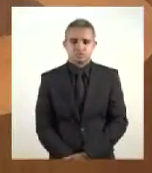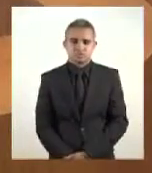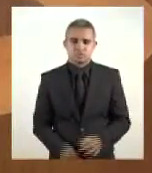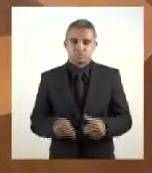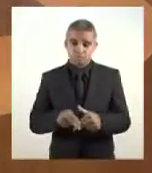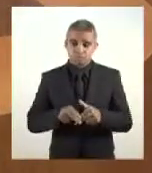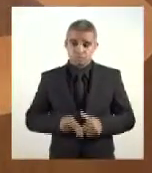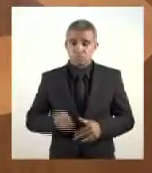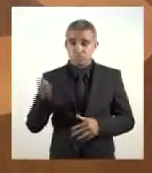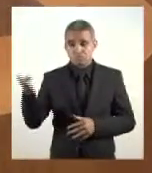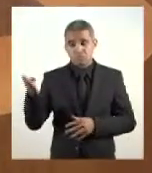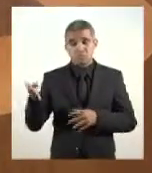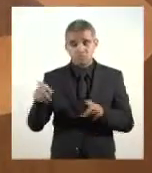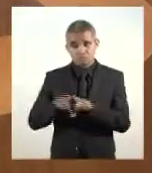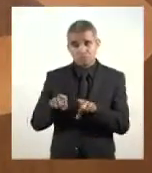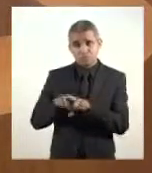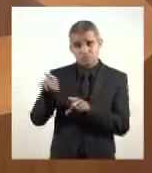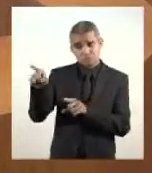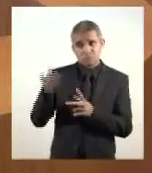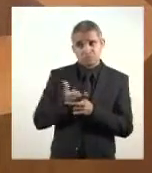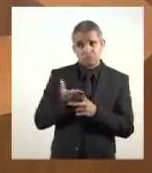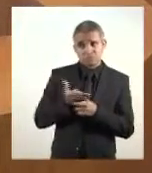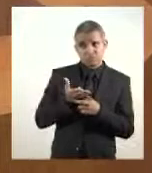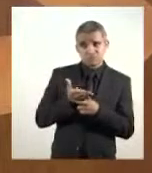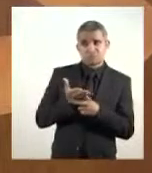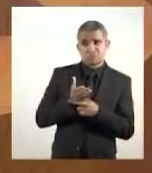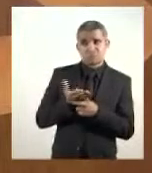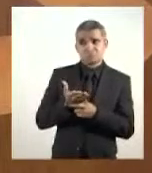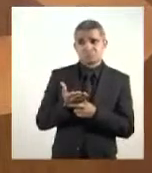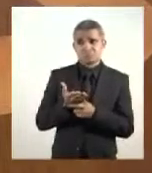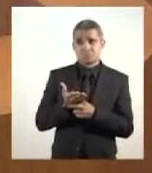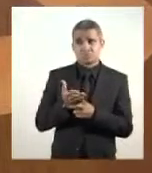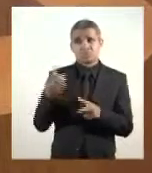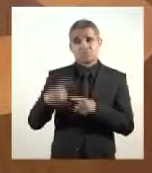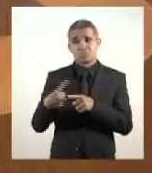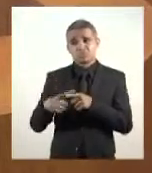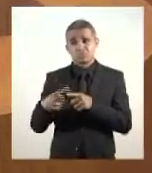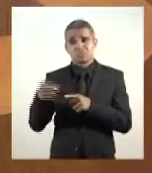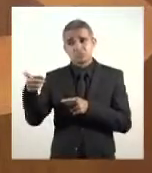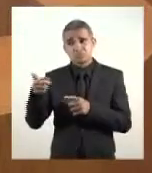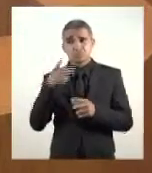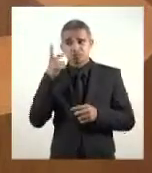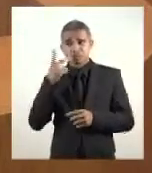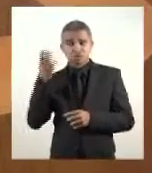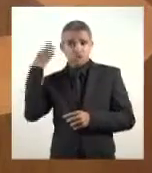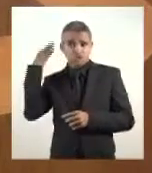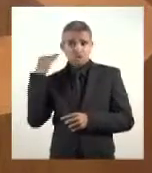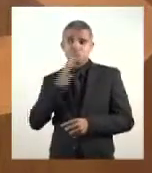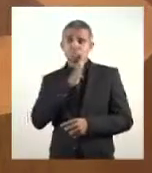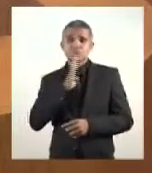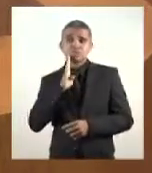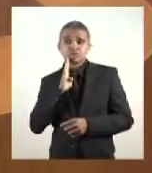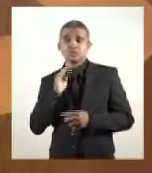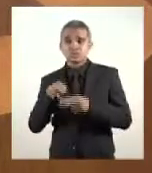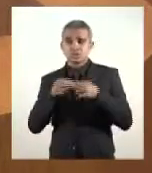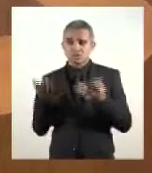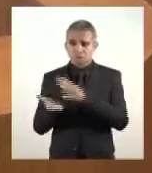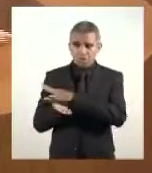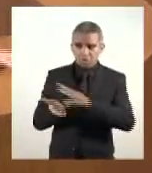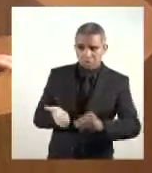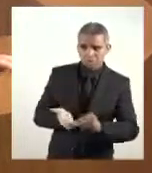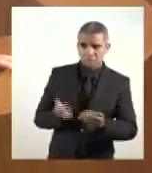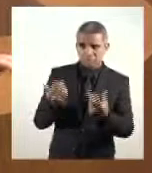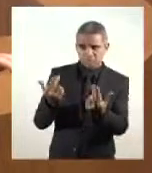da oposição passada para se basear nesse requerimento e se basear no seu. Deixa eu só terminar e concedo já uma outra parte, Vossa Excelência. Então, veja bem,